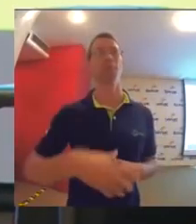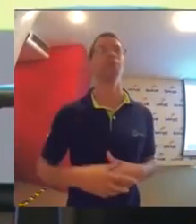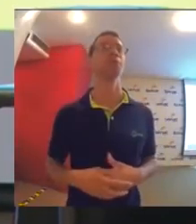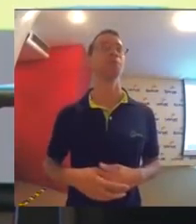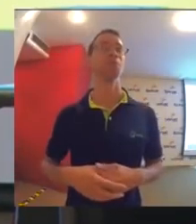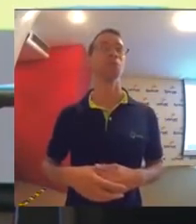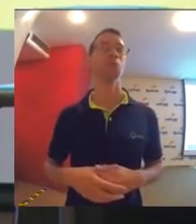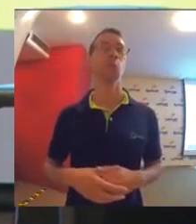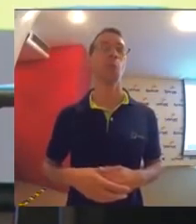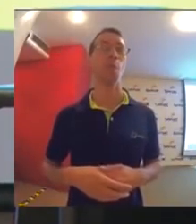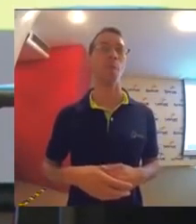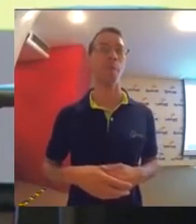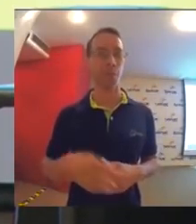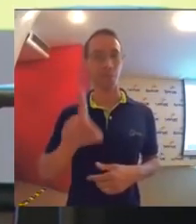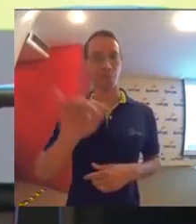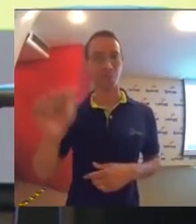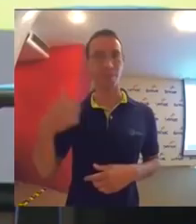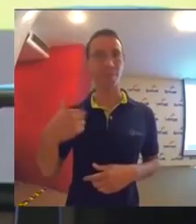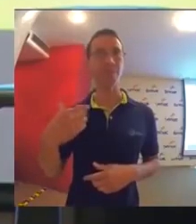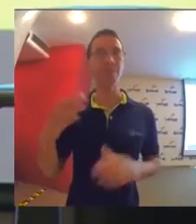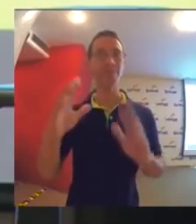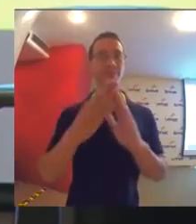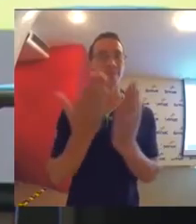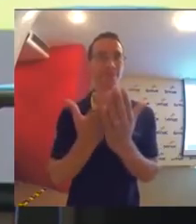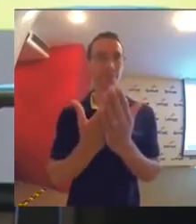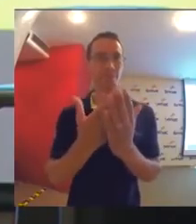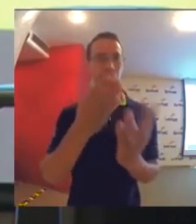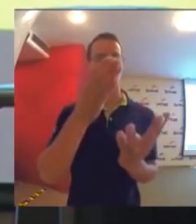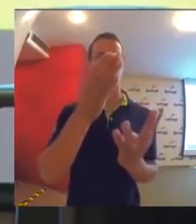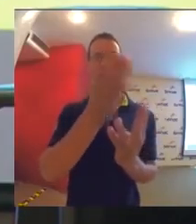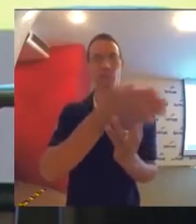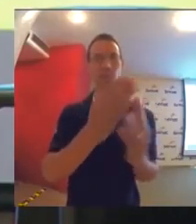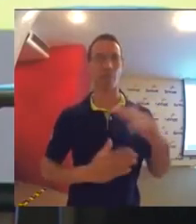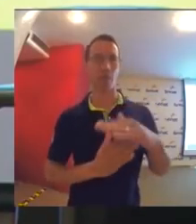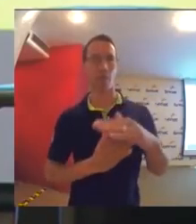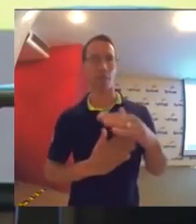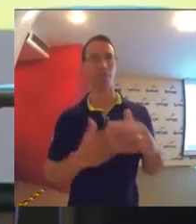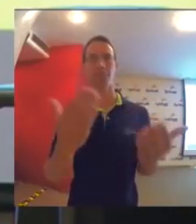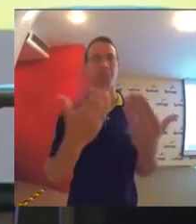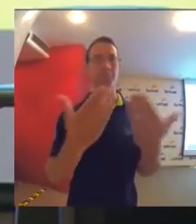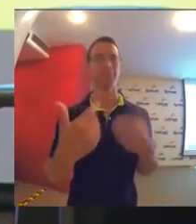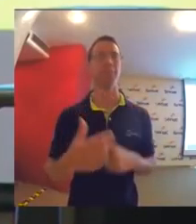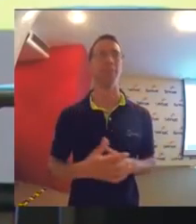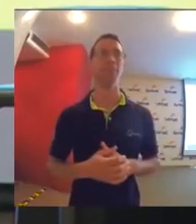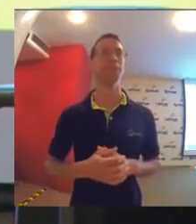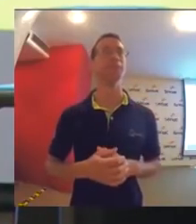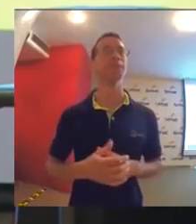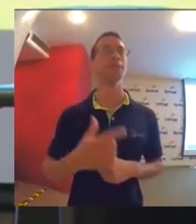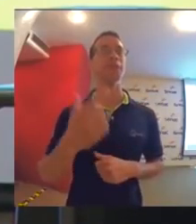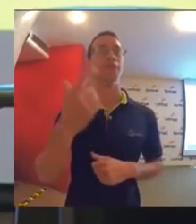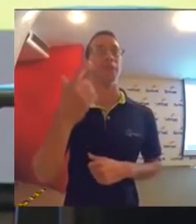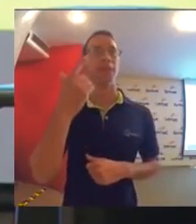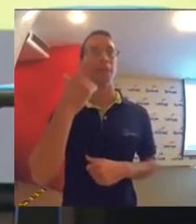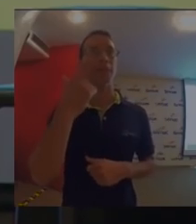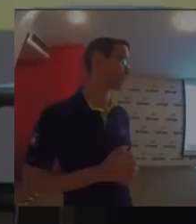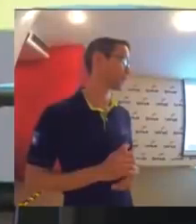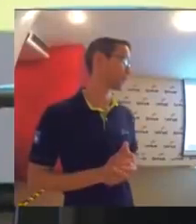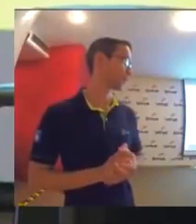Aí um dia, eu estava numa escola de 49 professores e decidiram eleger-me diretor.